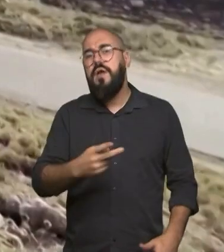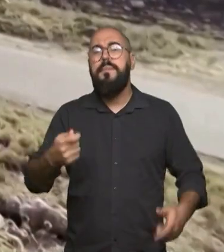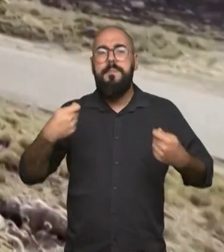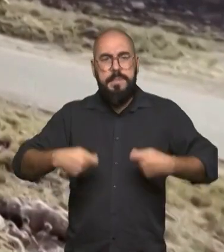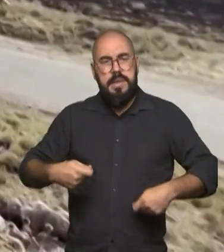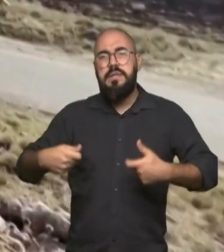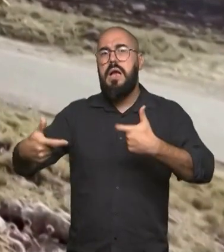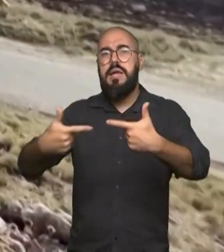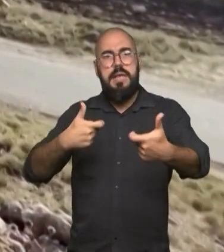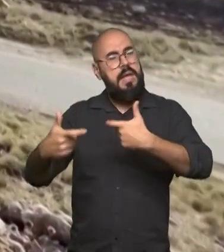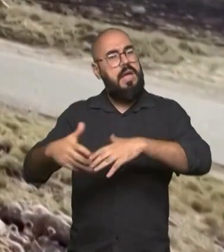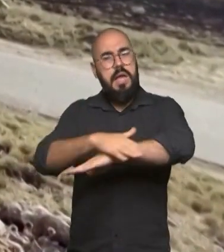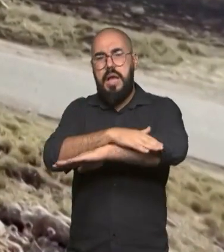hostilidades na região